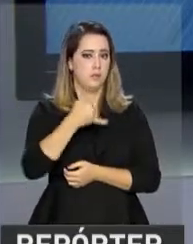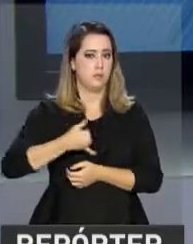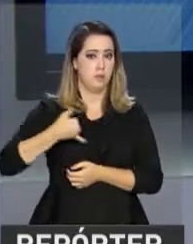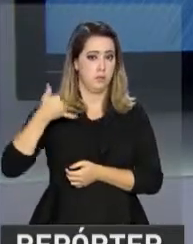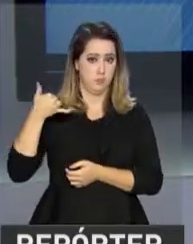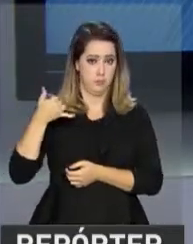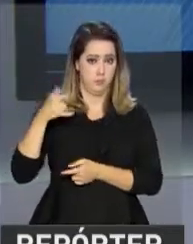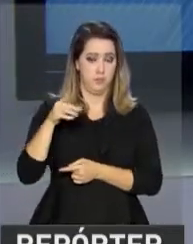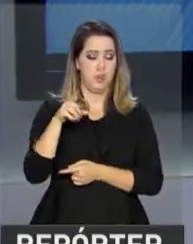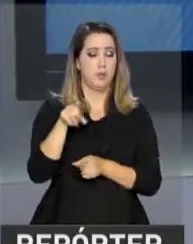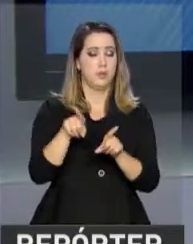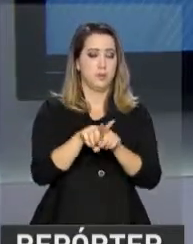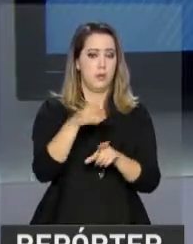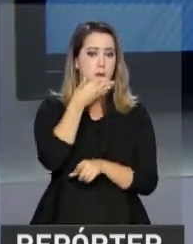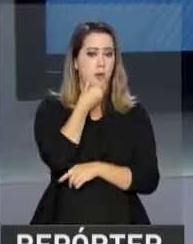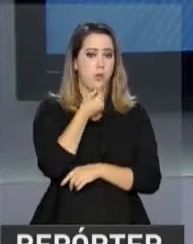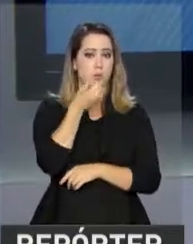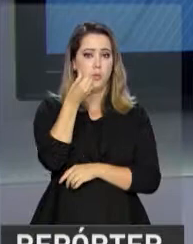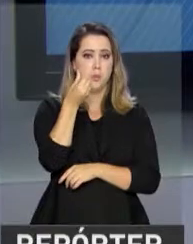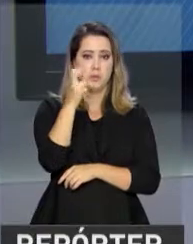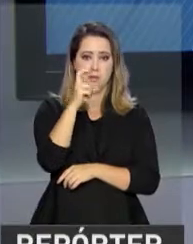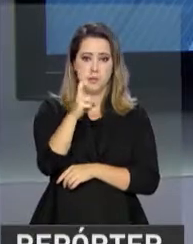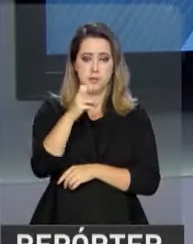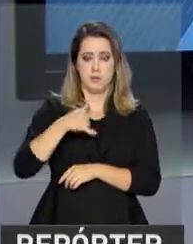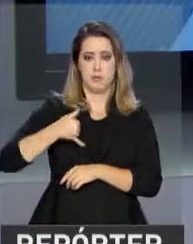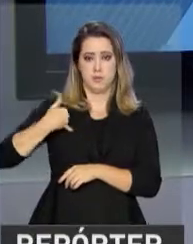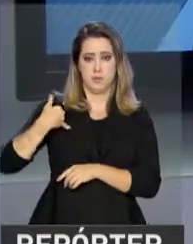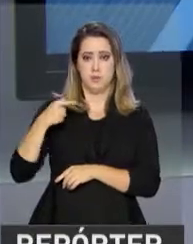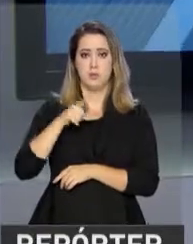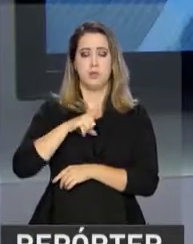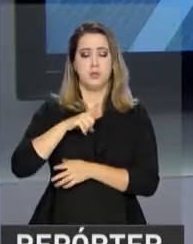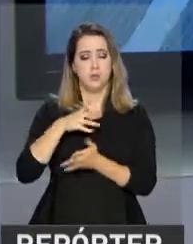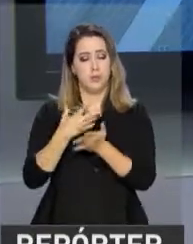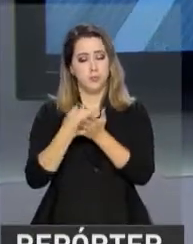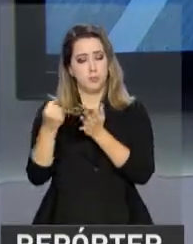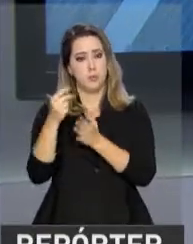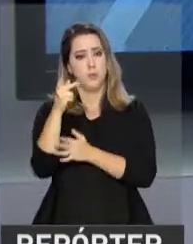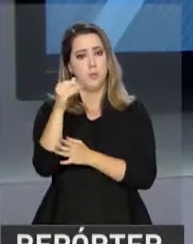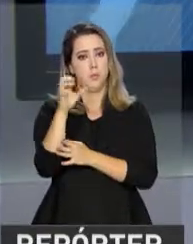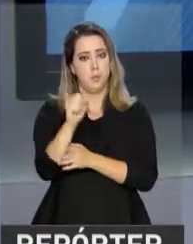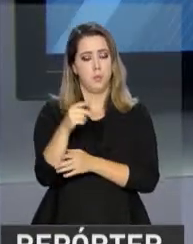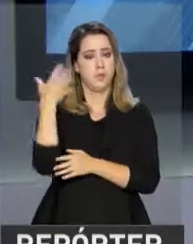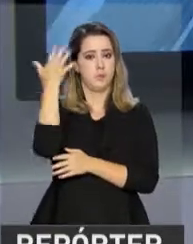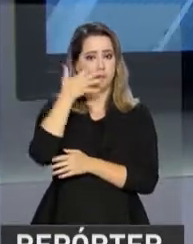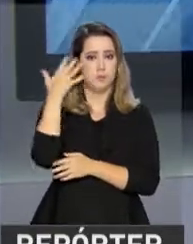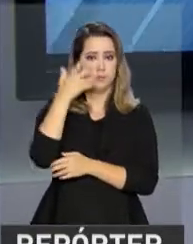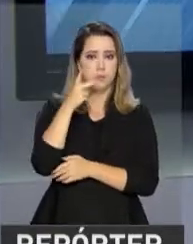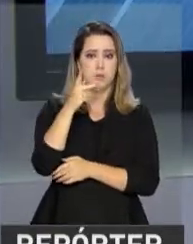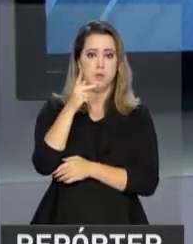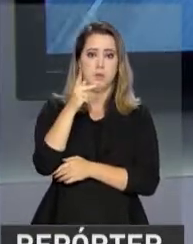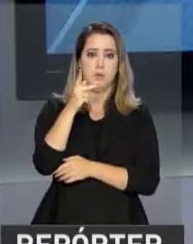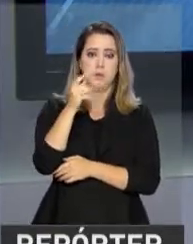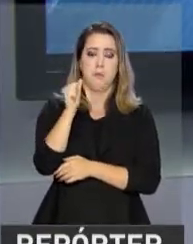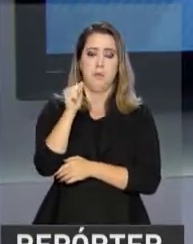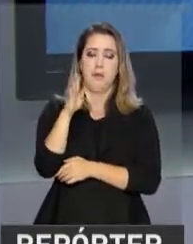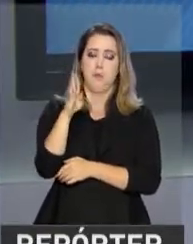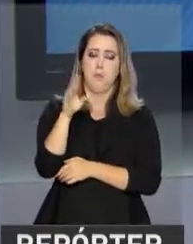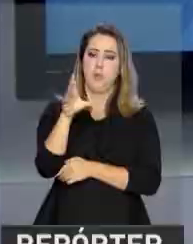anos e homens a partir de 65 anos que ainda têm um saldo. Quem explica pra gente é o repórter Pablo Mundim.